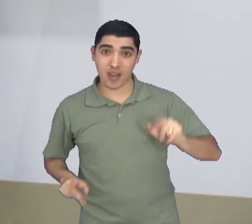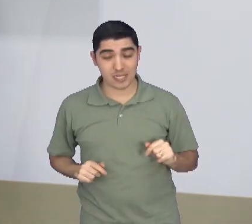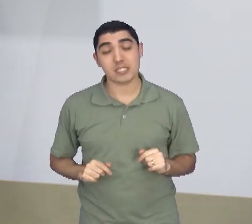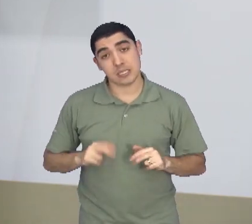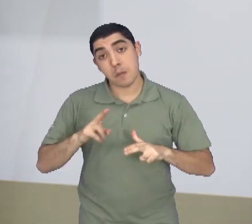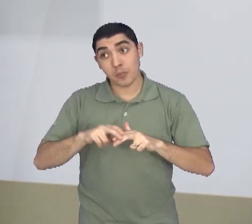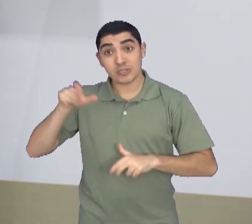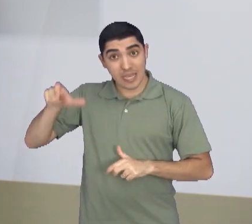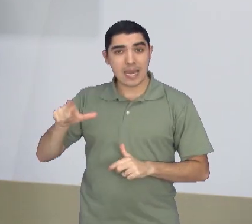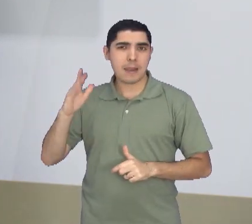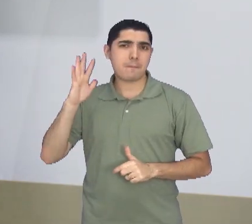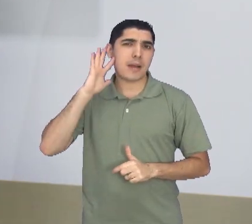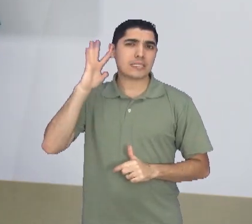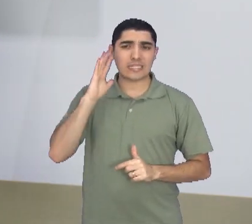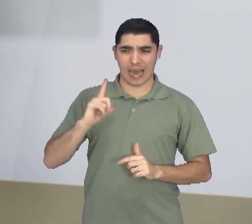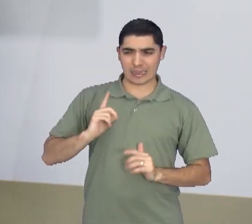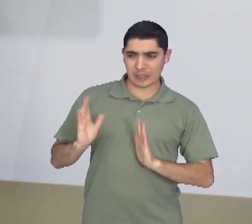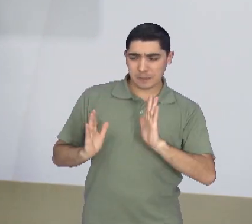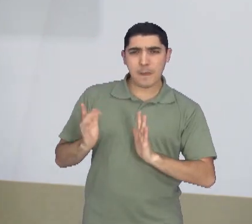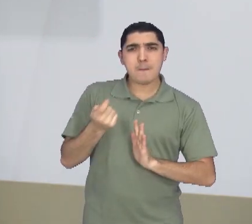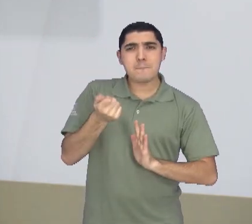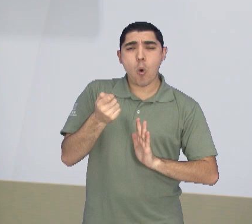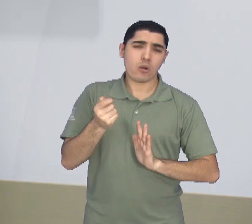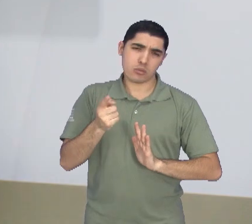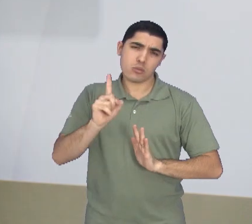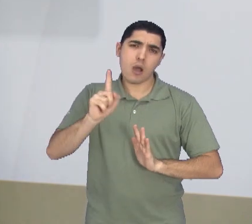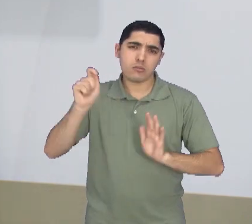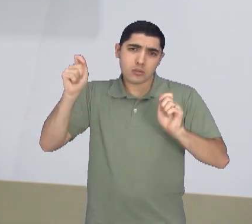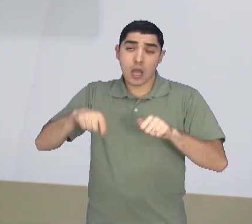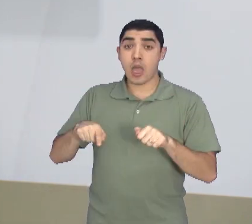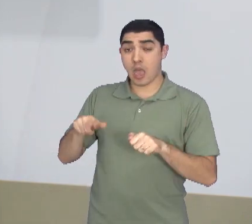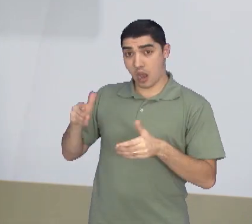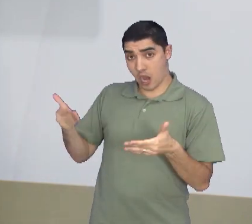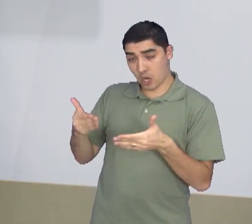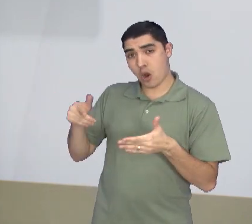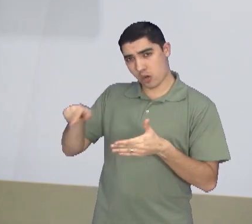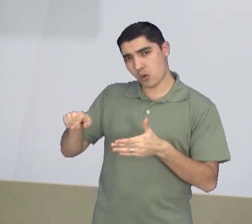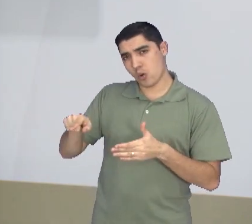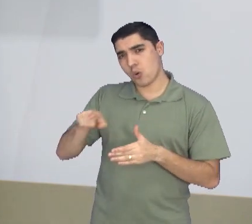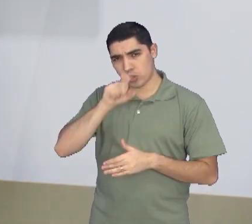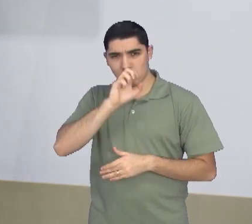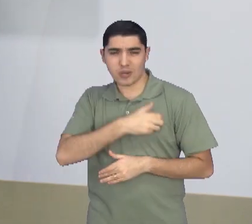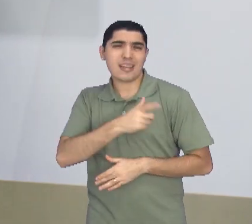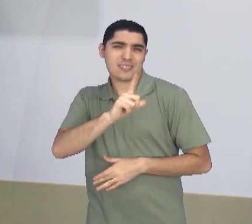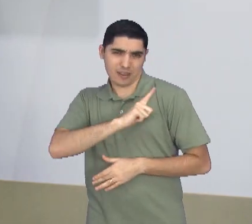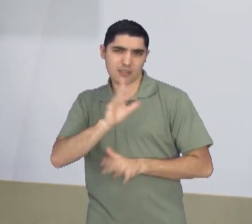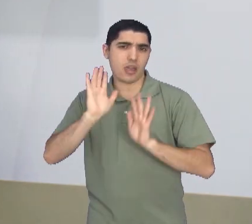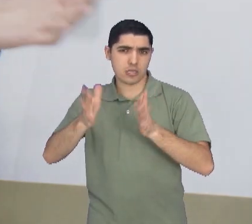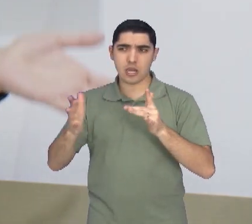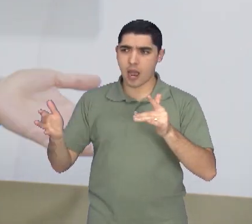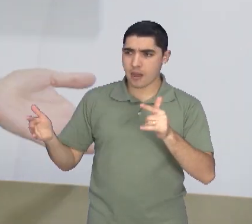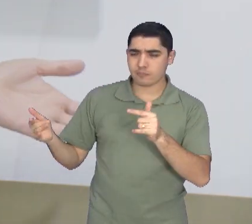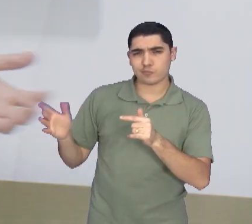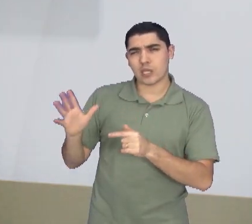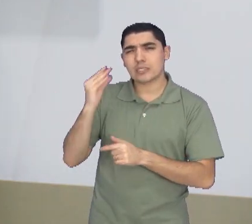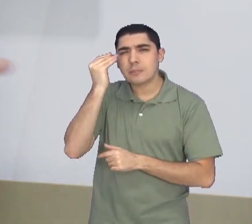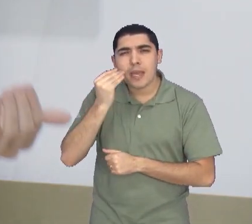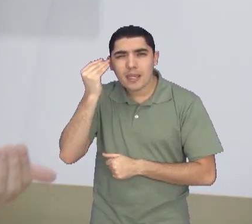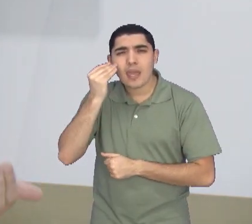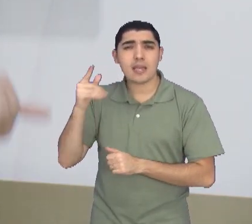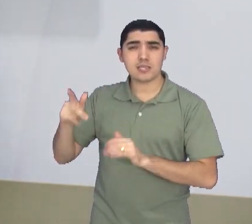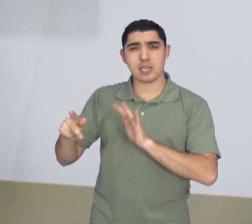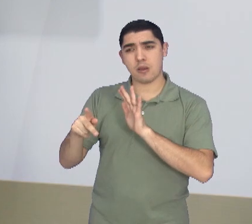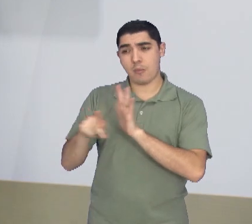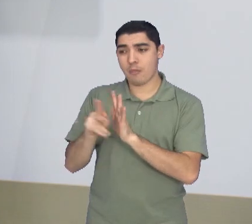pouco curto, mas acho que para a estreia, o São José já tem uma coluna, já tem uma base do Paulista, né, que